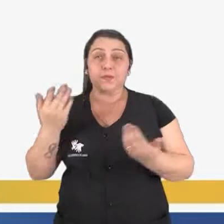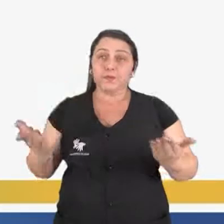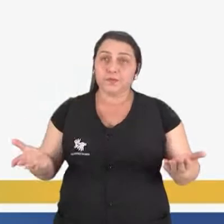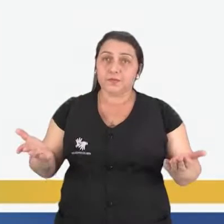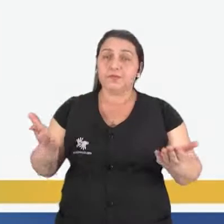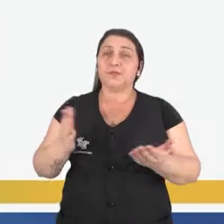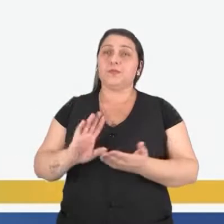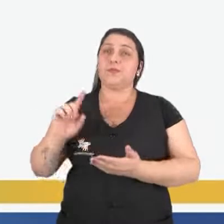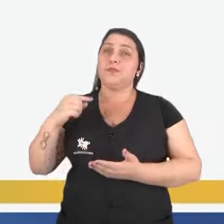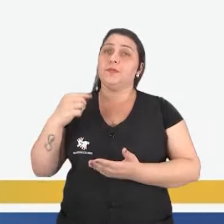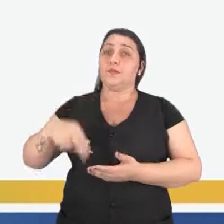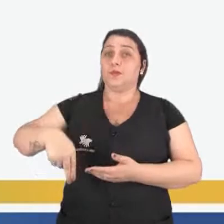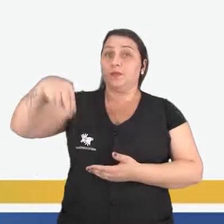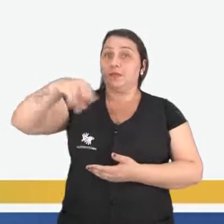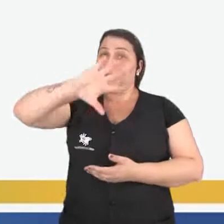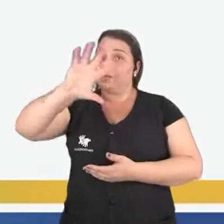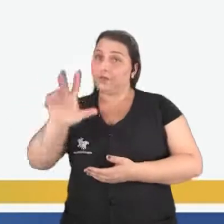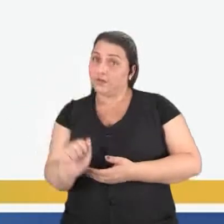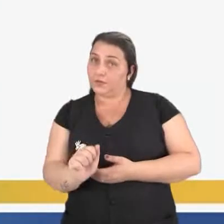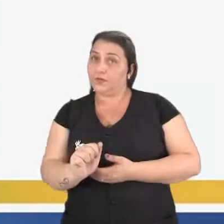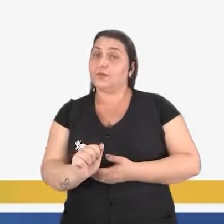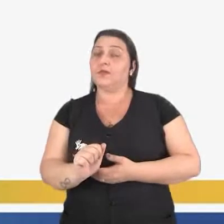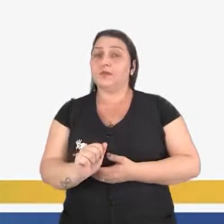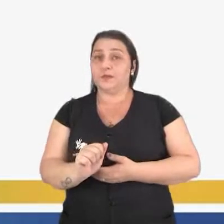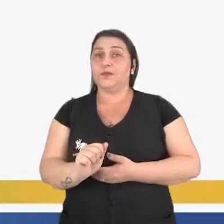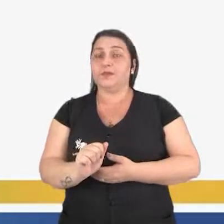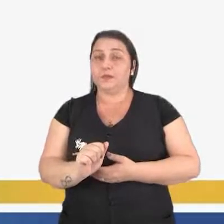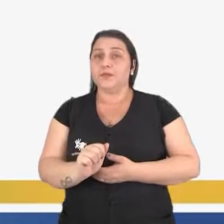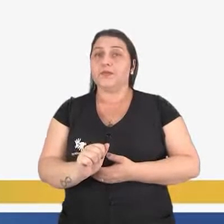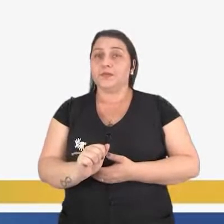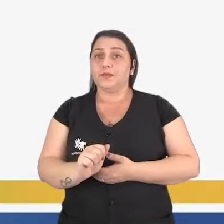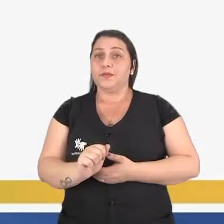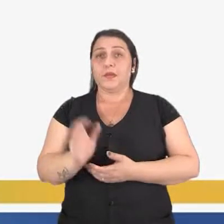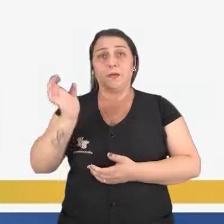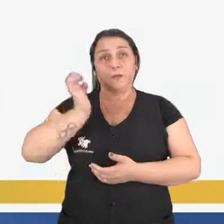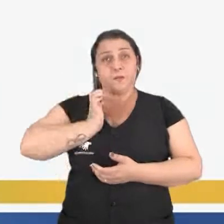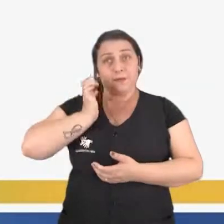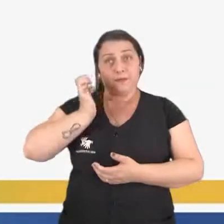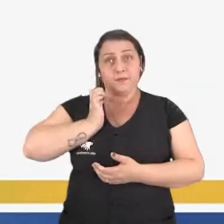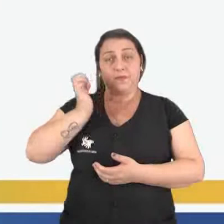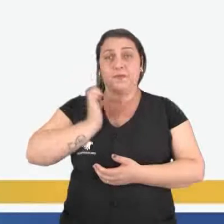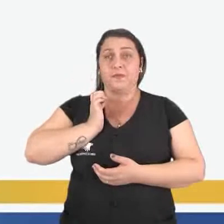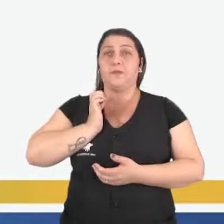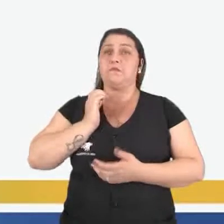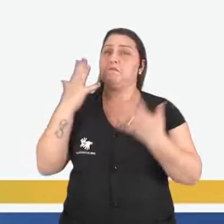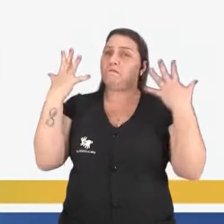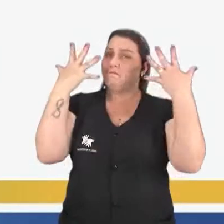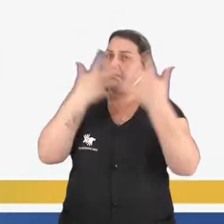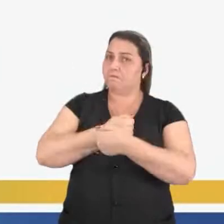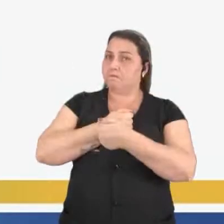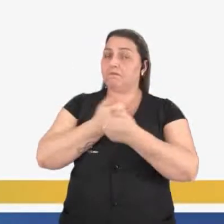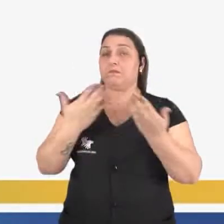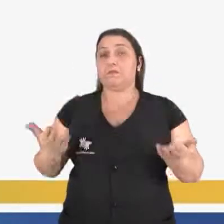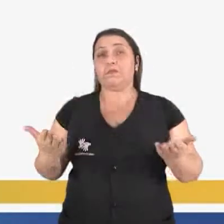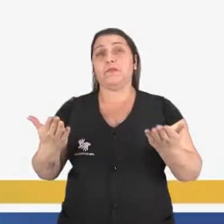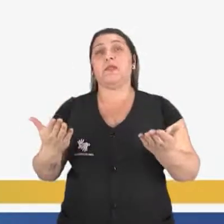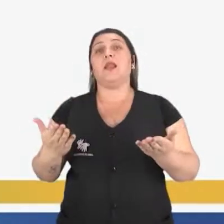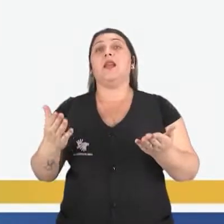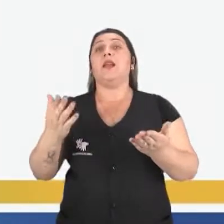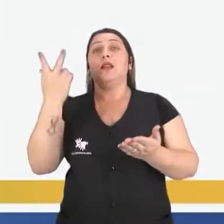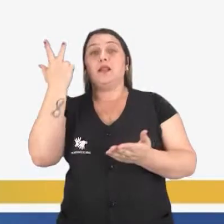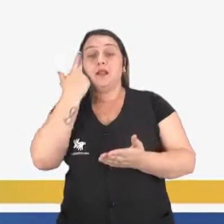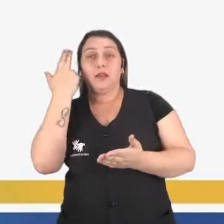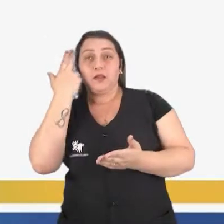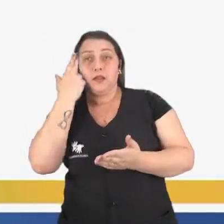então, no norte da África, a África setentrional, a sua riqueza e a sua beleza, tanto